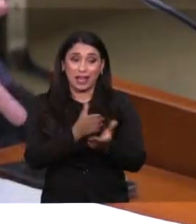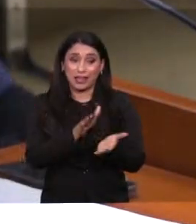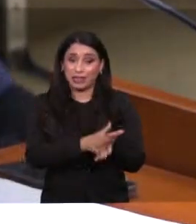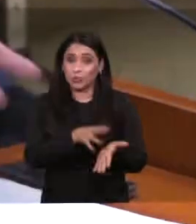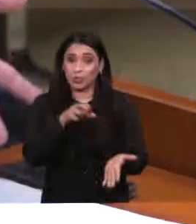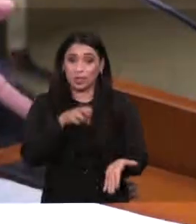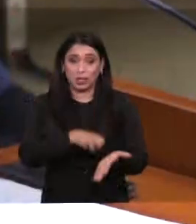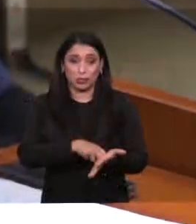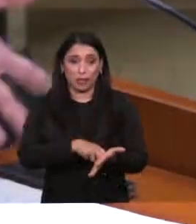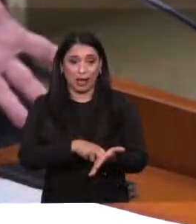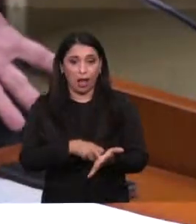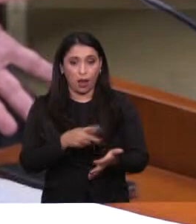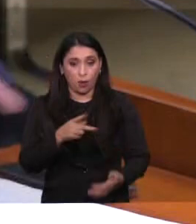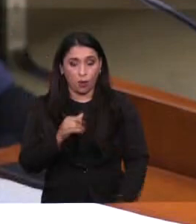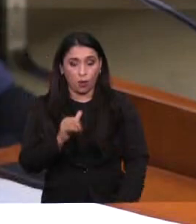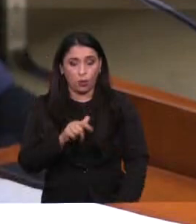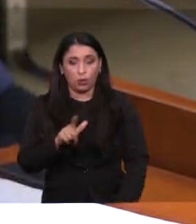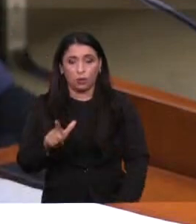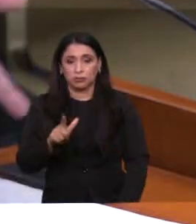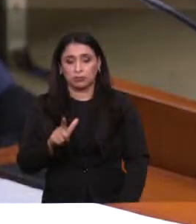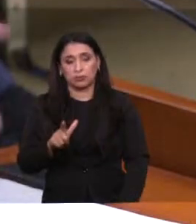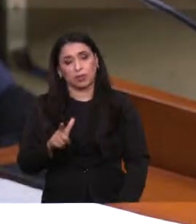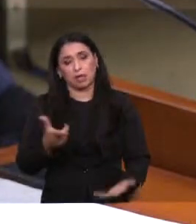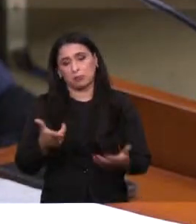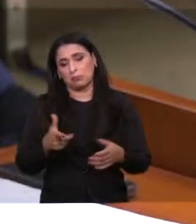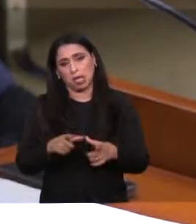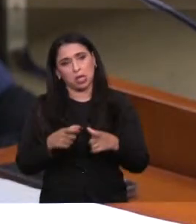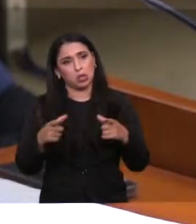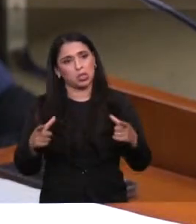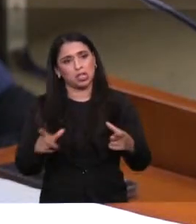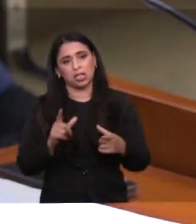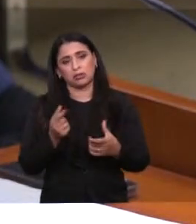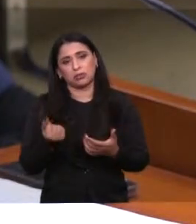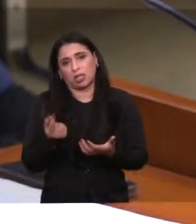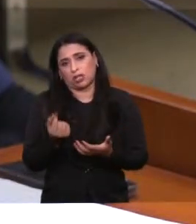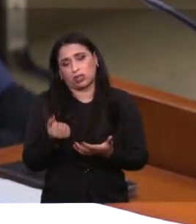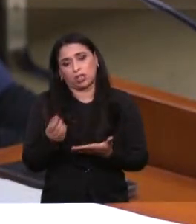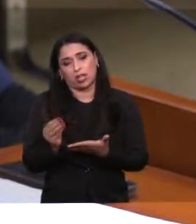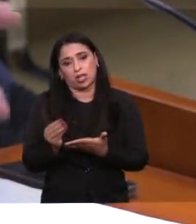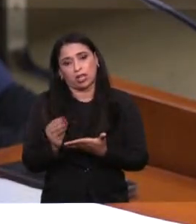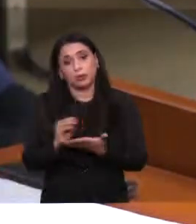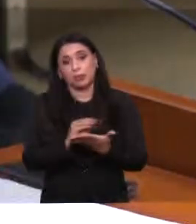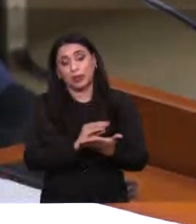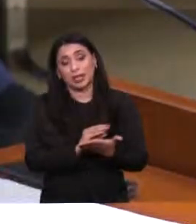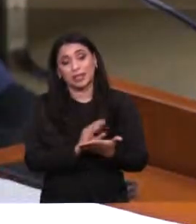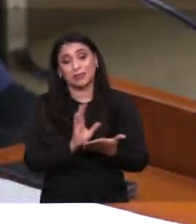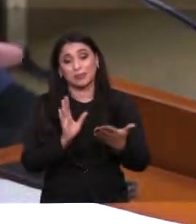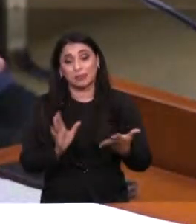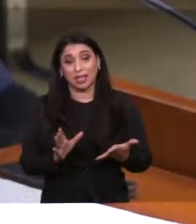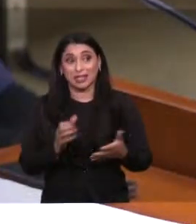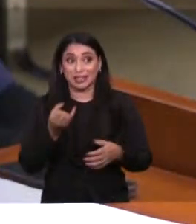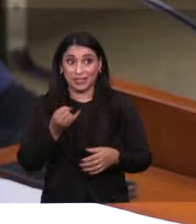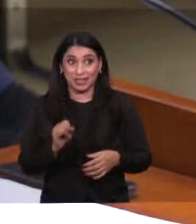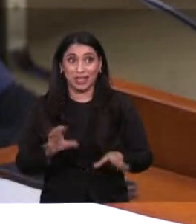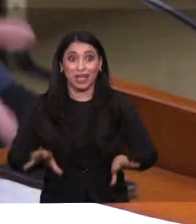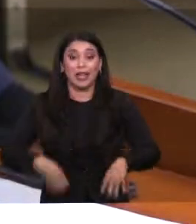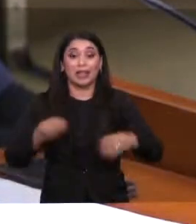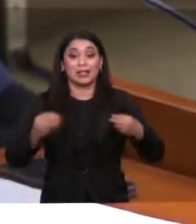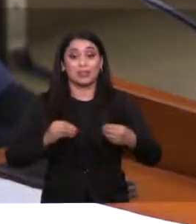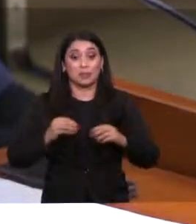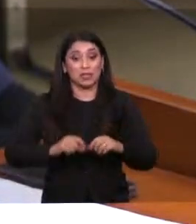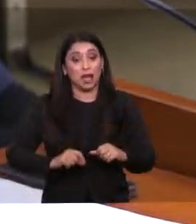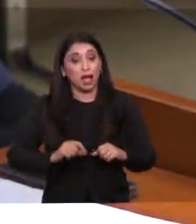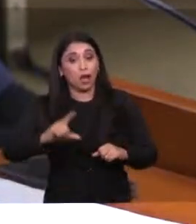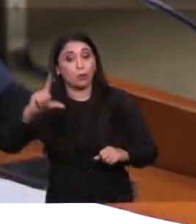penais aqui, na sua grande maioria, não têm custas, não geram receita, significa que vai havendo aumento de despesa,